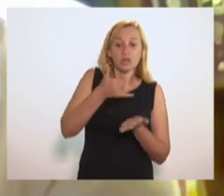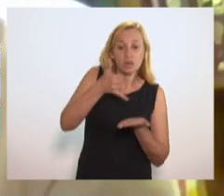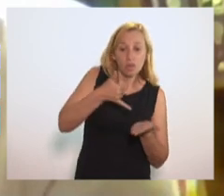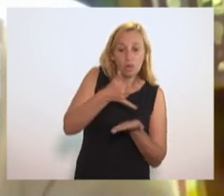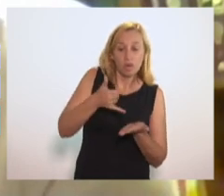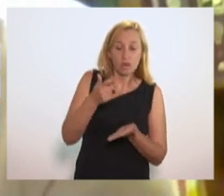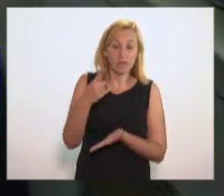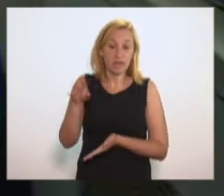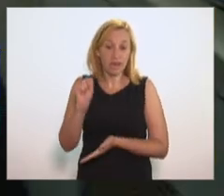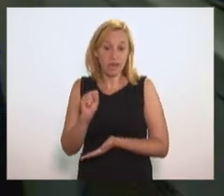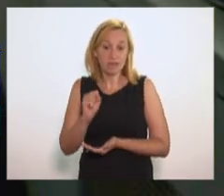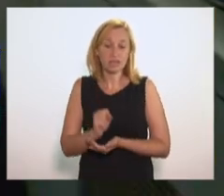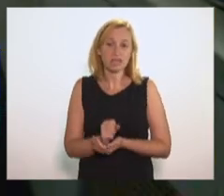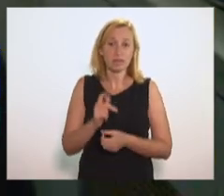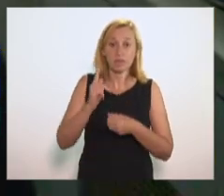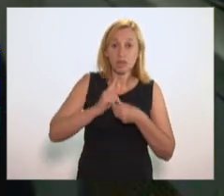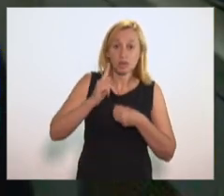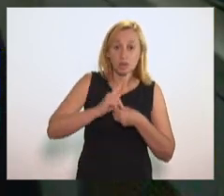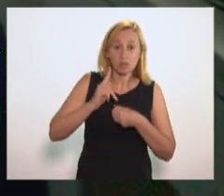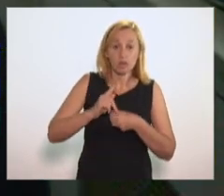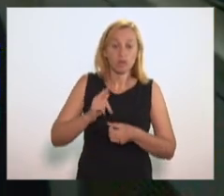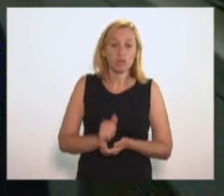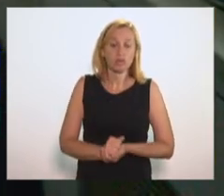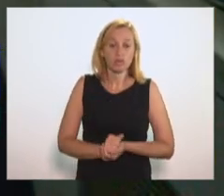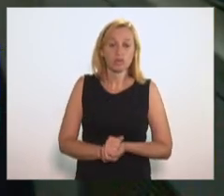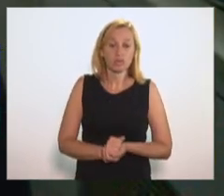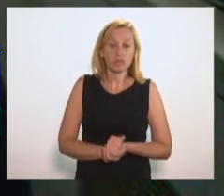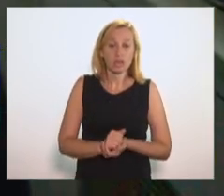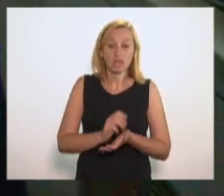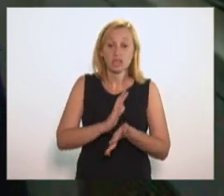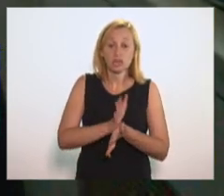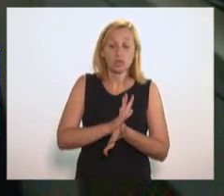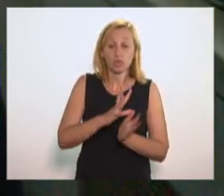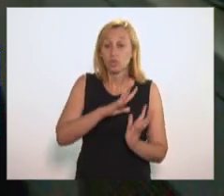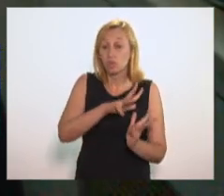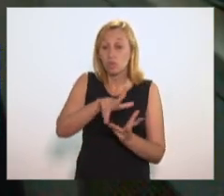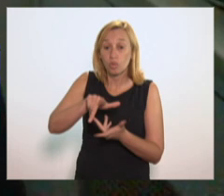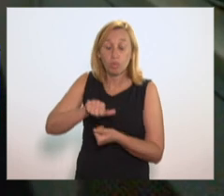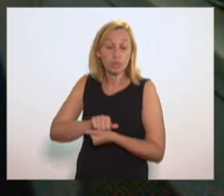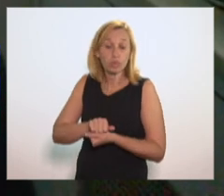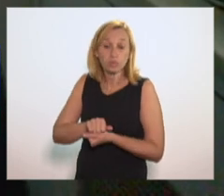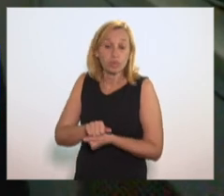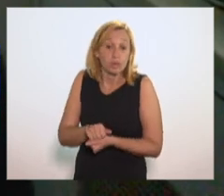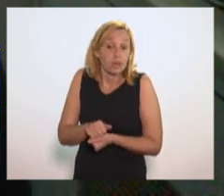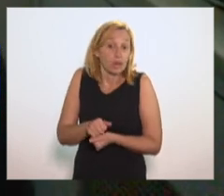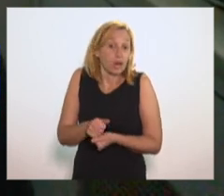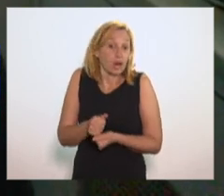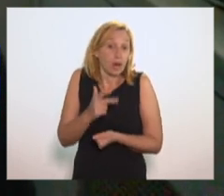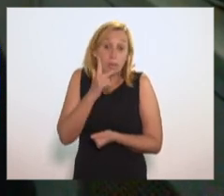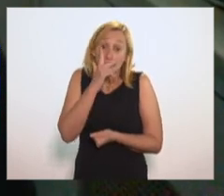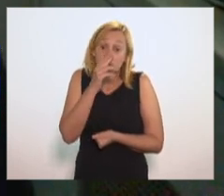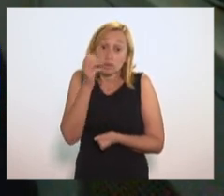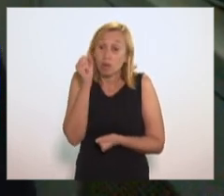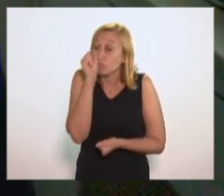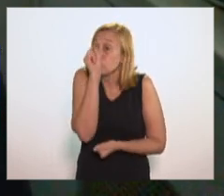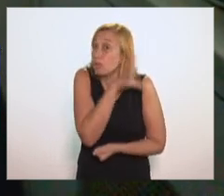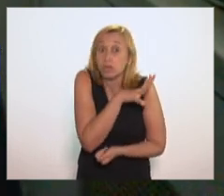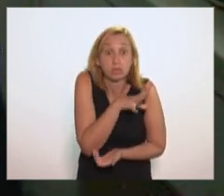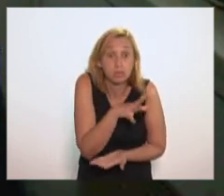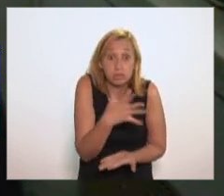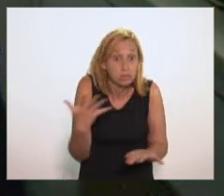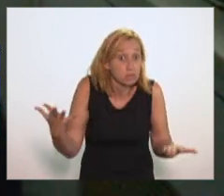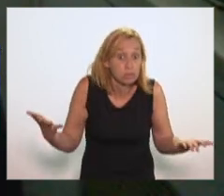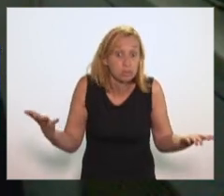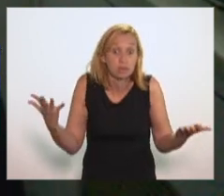gás a Petrobras faz desabar o mundo como isso fosse o maior dos absurdos